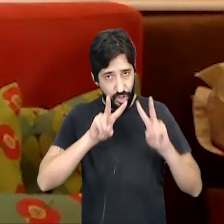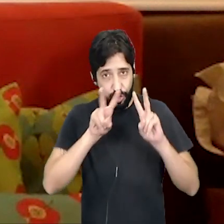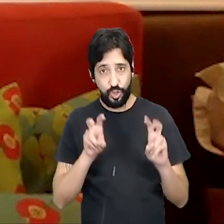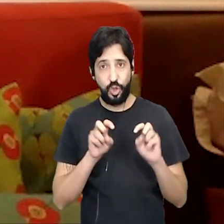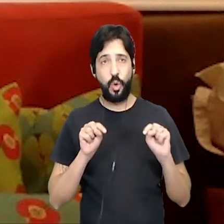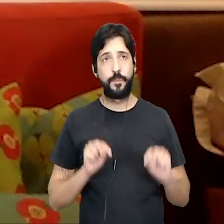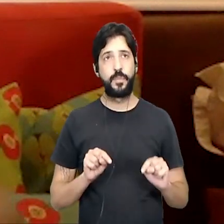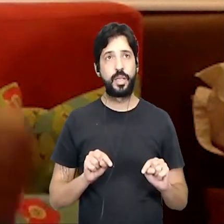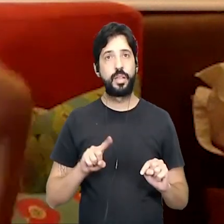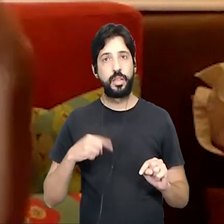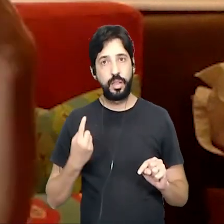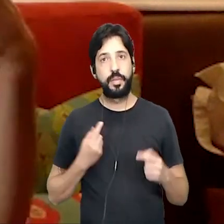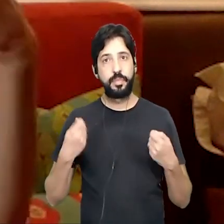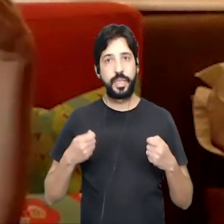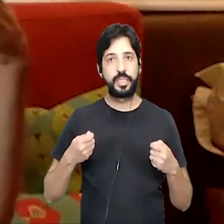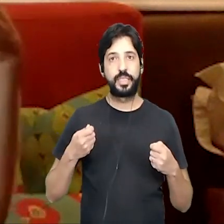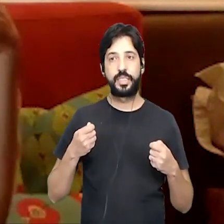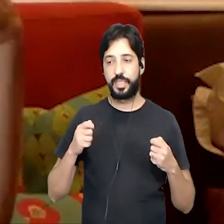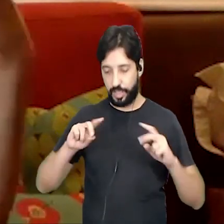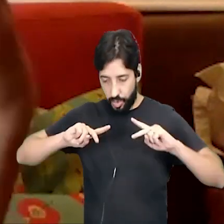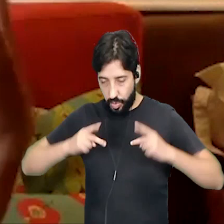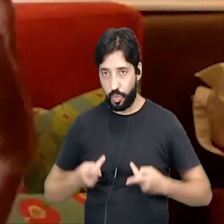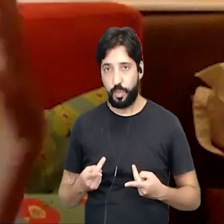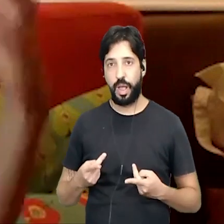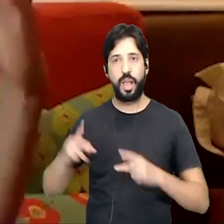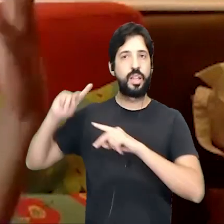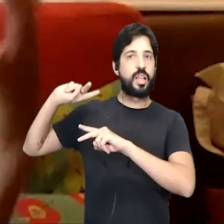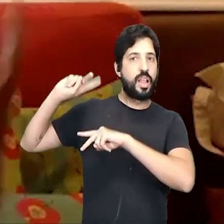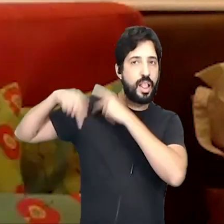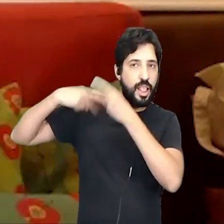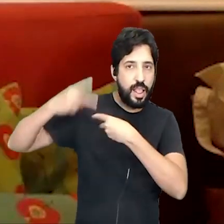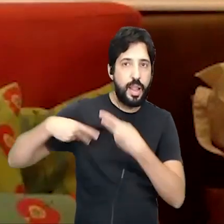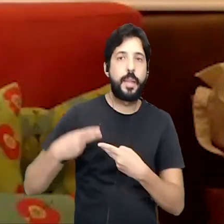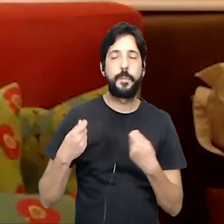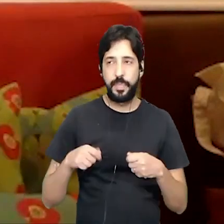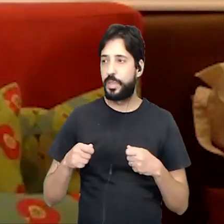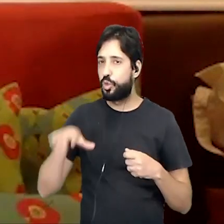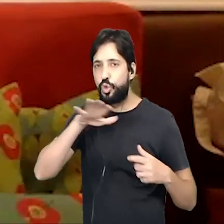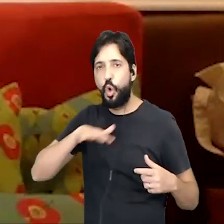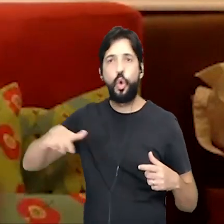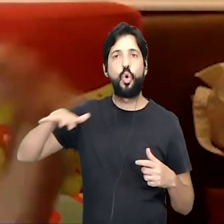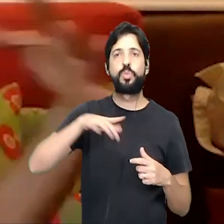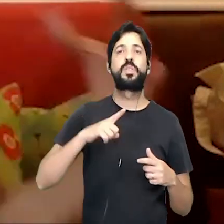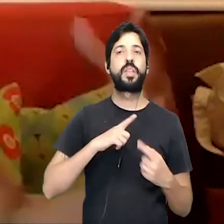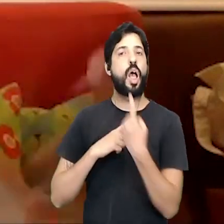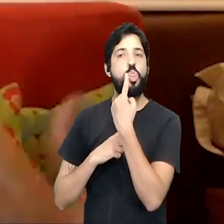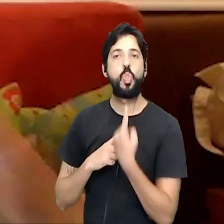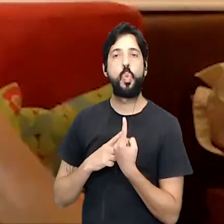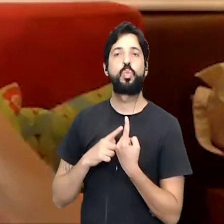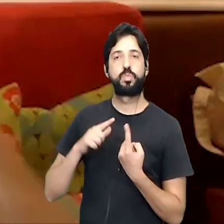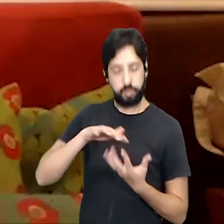então essa perspectiva da gente se entender nessa ancestralidade comum